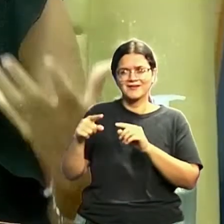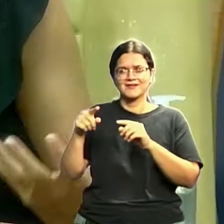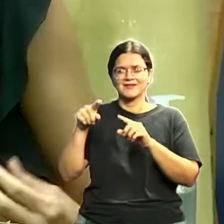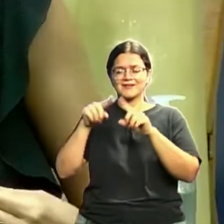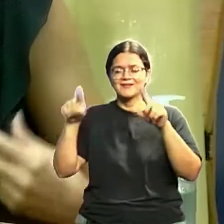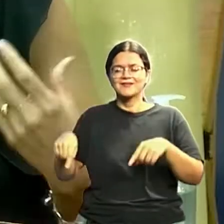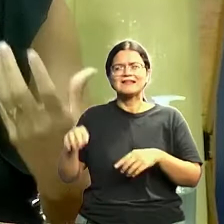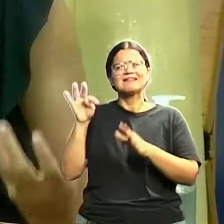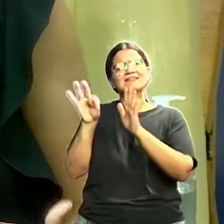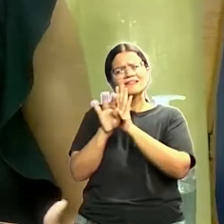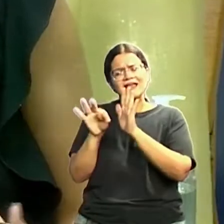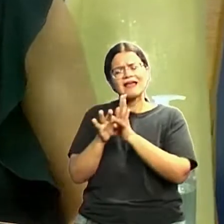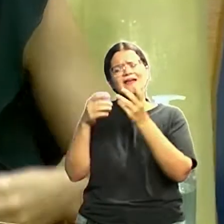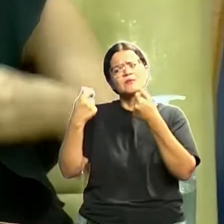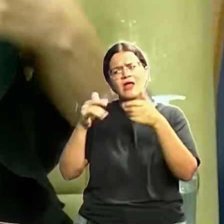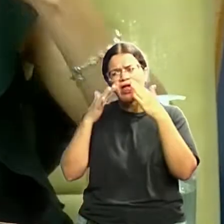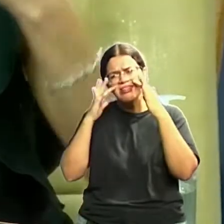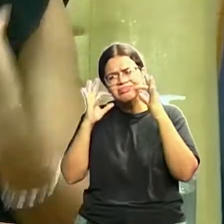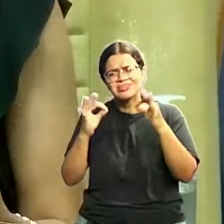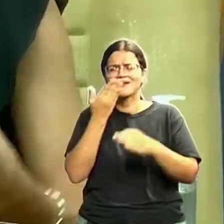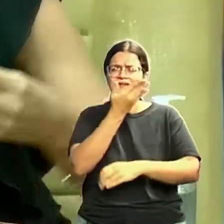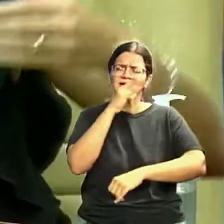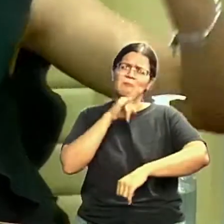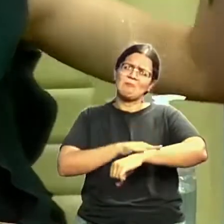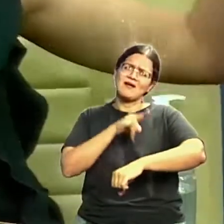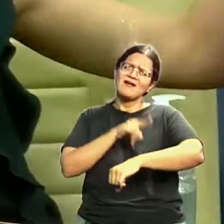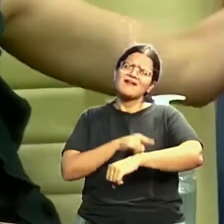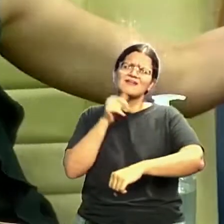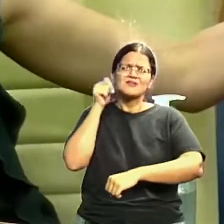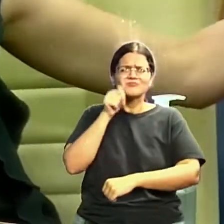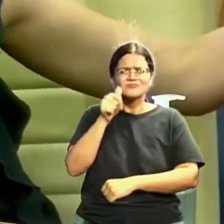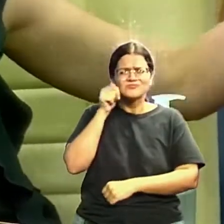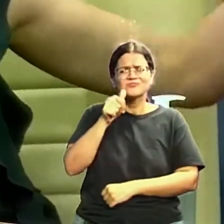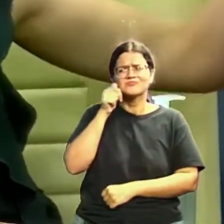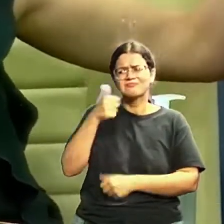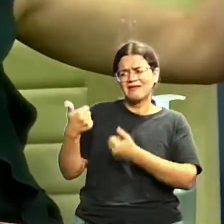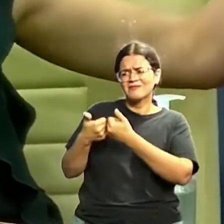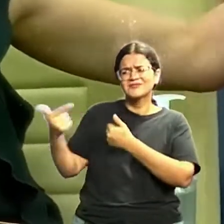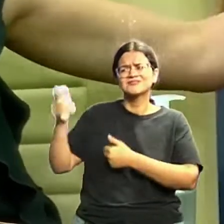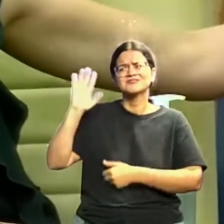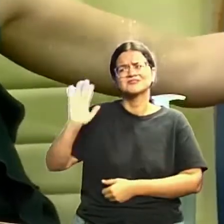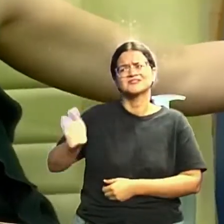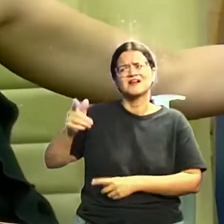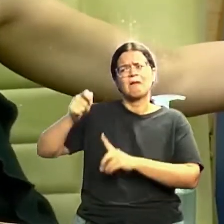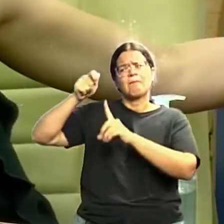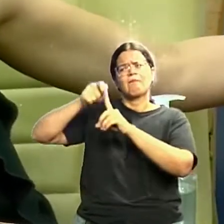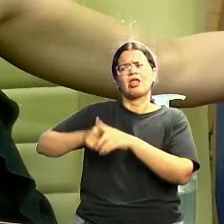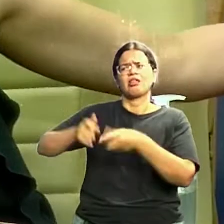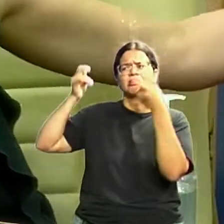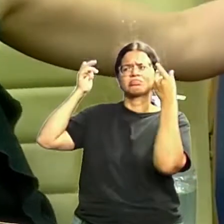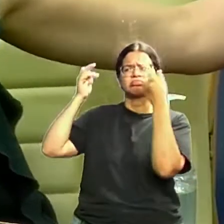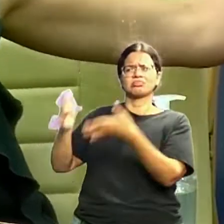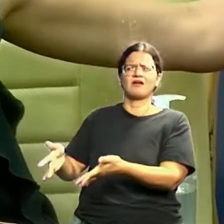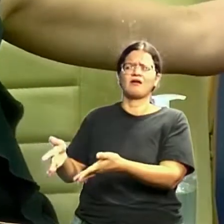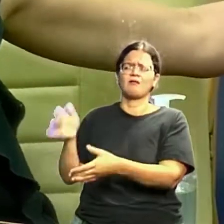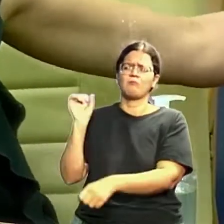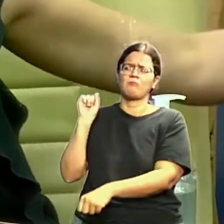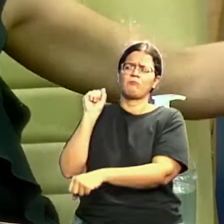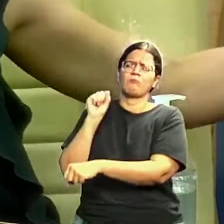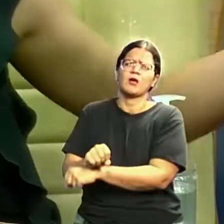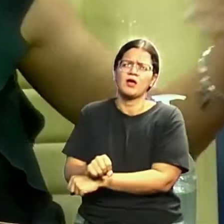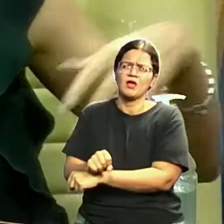os técnicos aqui, dê uma atenção para esse banheiro feminino aqui atrás, que está mais de um mês